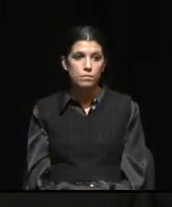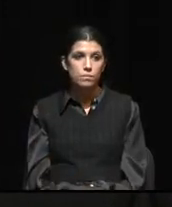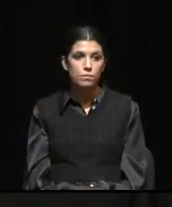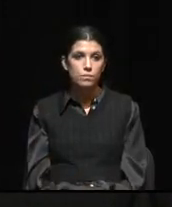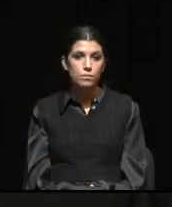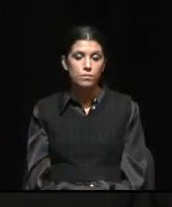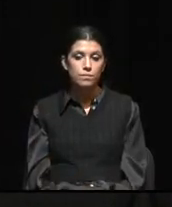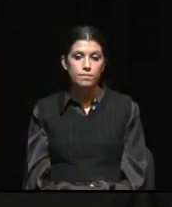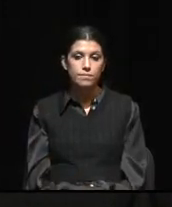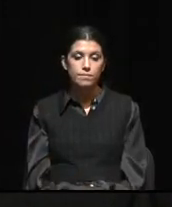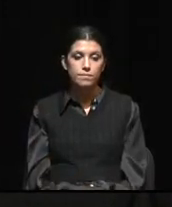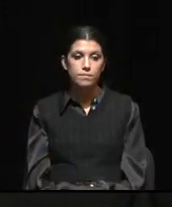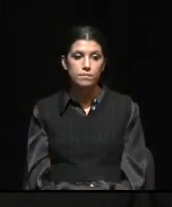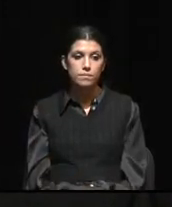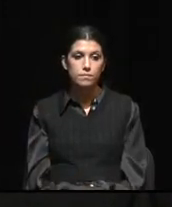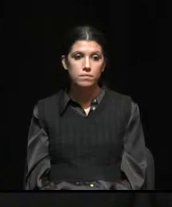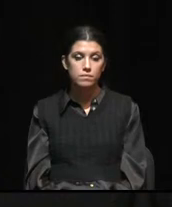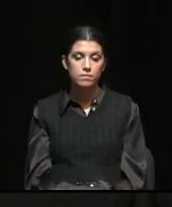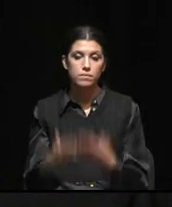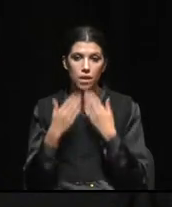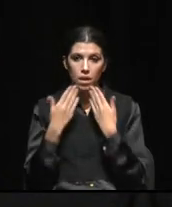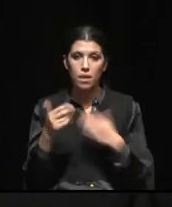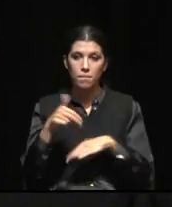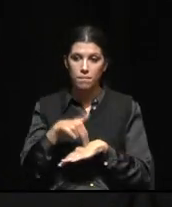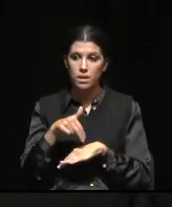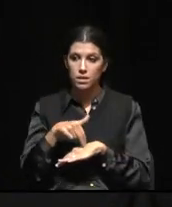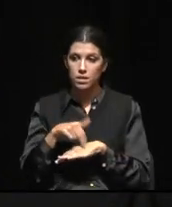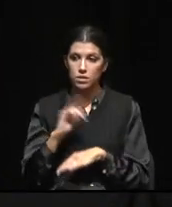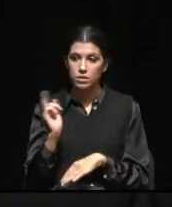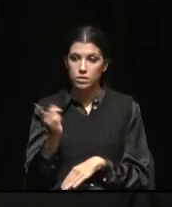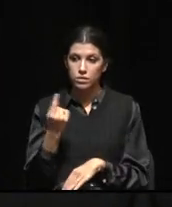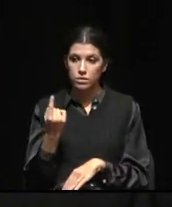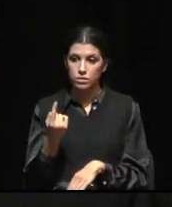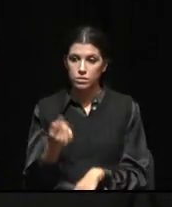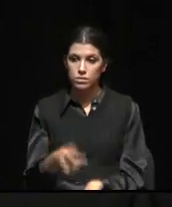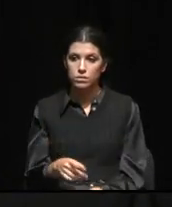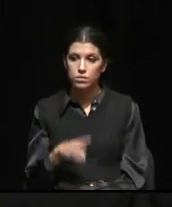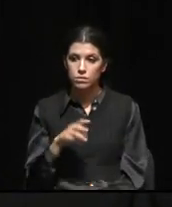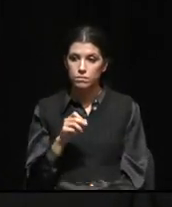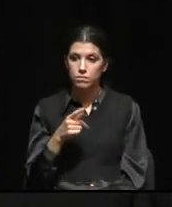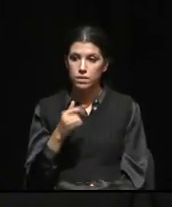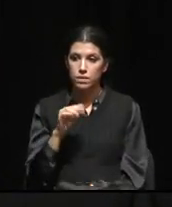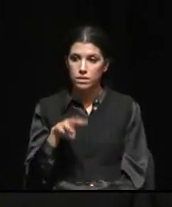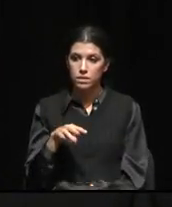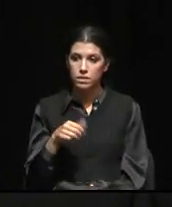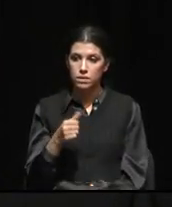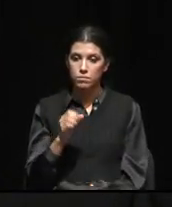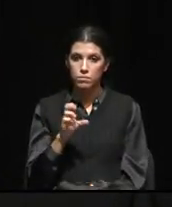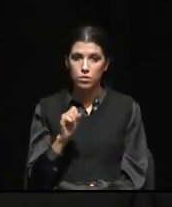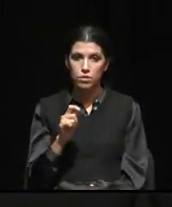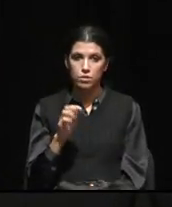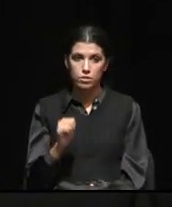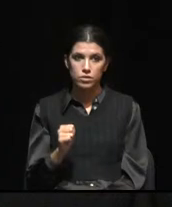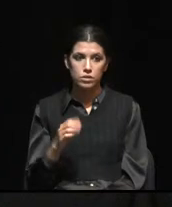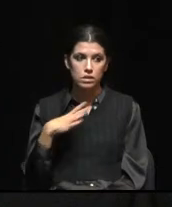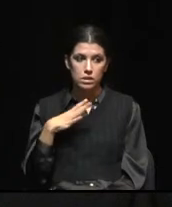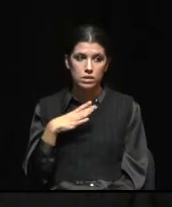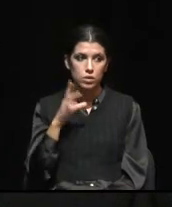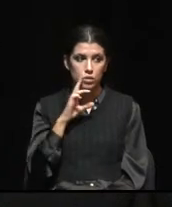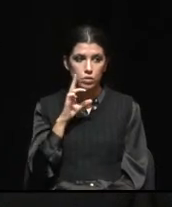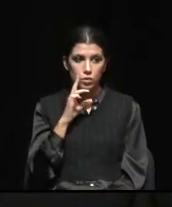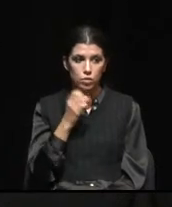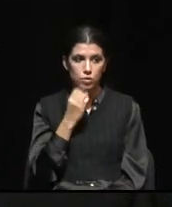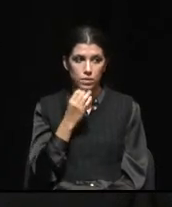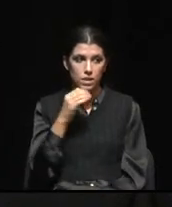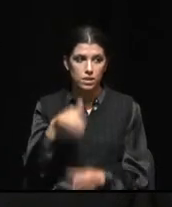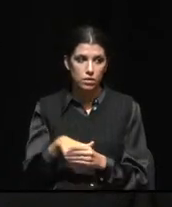certo bem Agradeço a presença de todas e deputado Martim Borges de Freitas tem uma declaração de voto oral peço desculpa